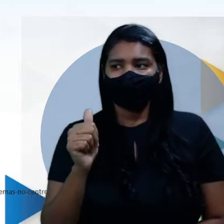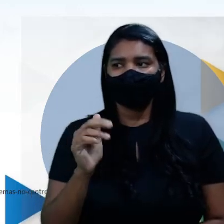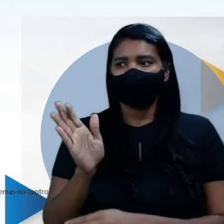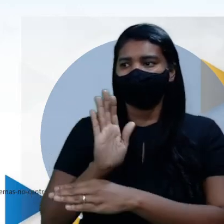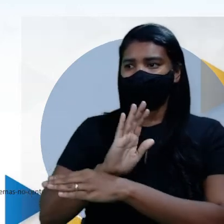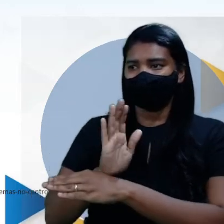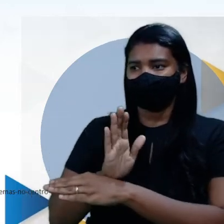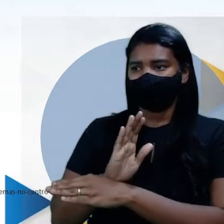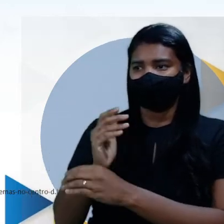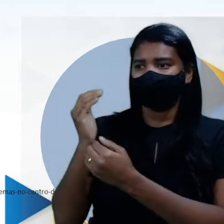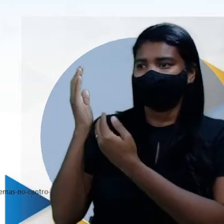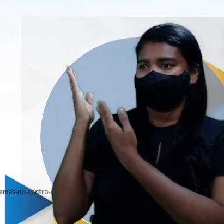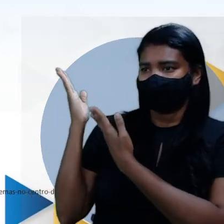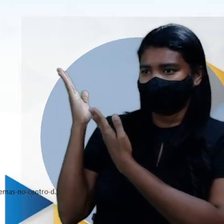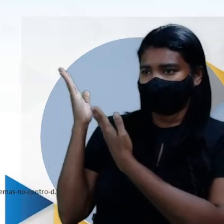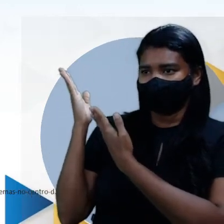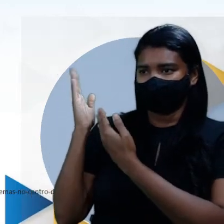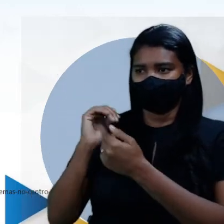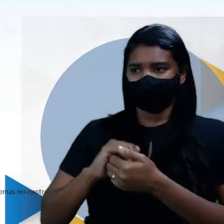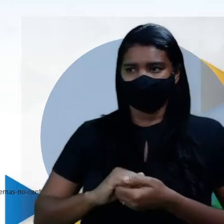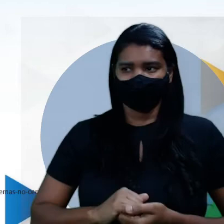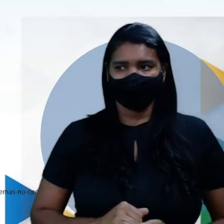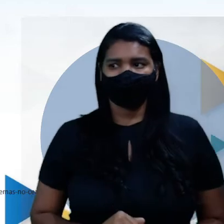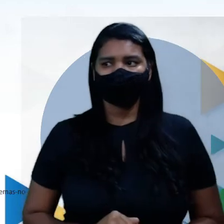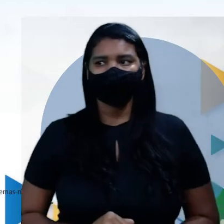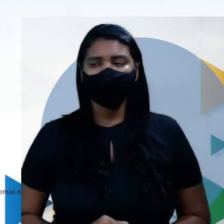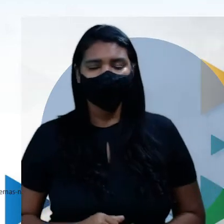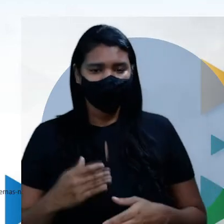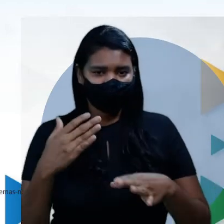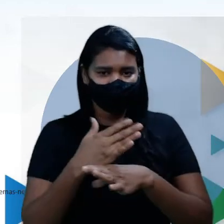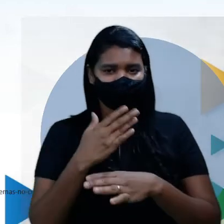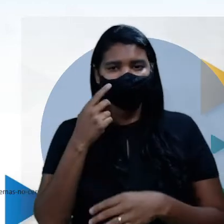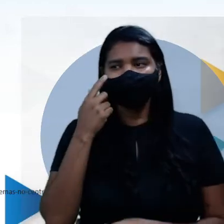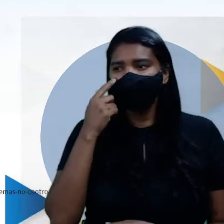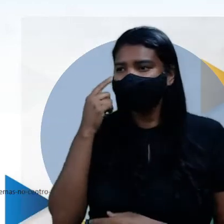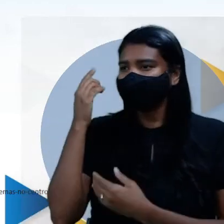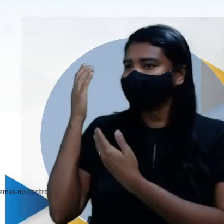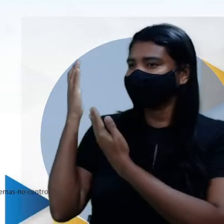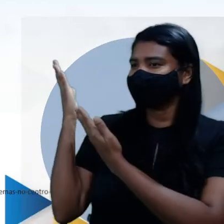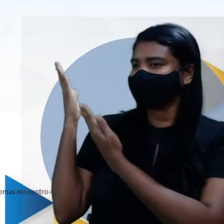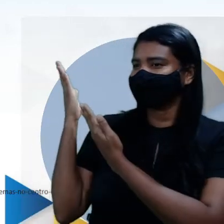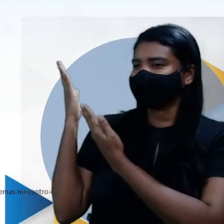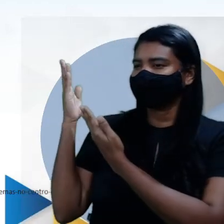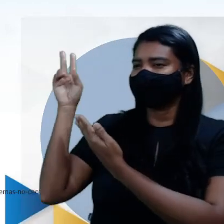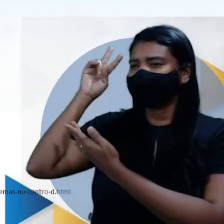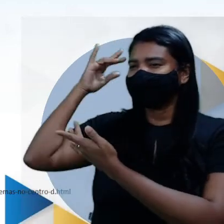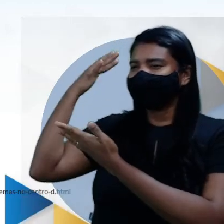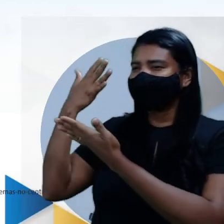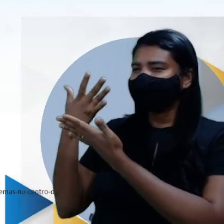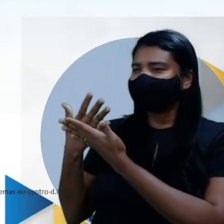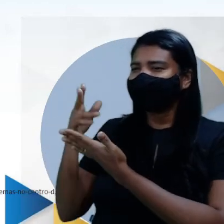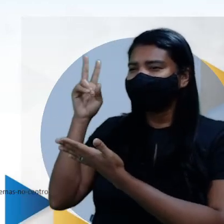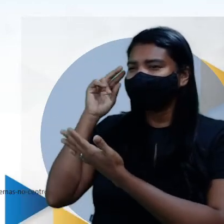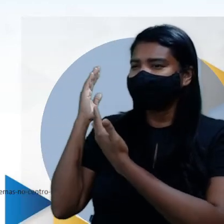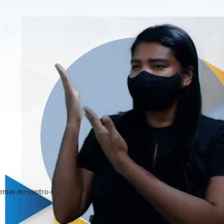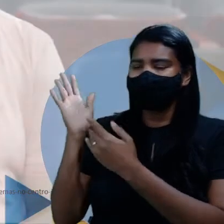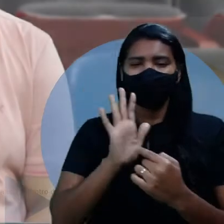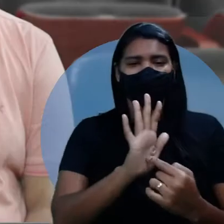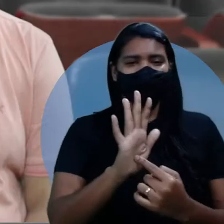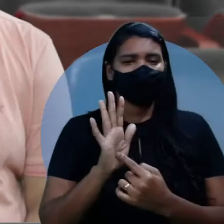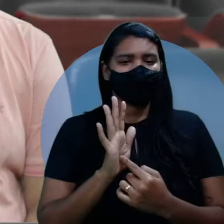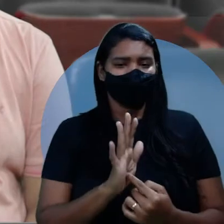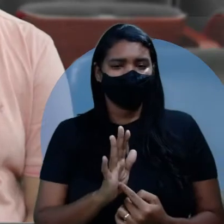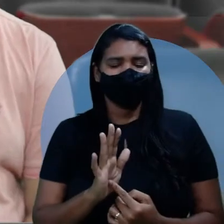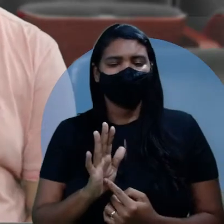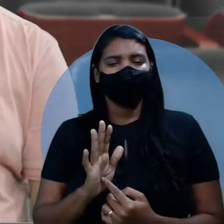no lugar onde era a antiga Capela Anglicana aqui do Recife. Veja só a questão histórica, né? Interessante que essa capela